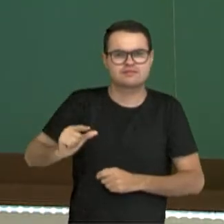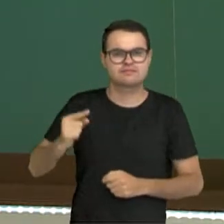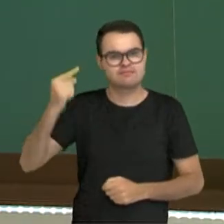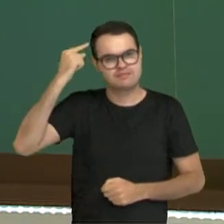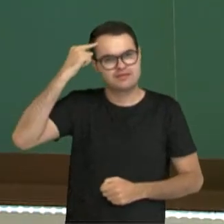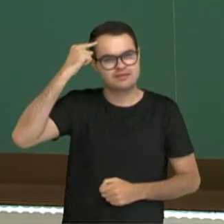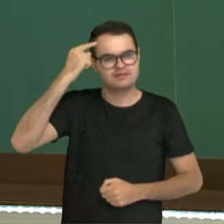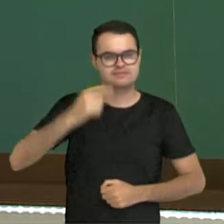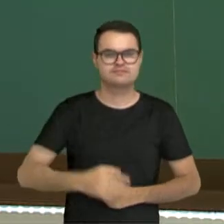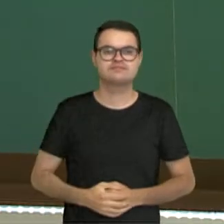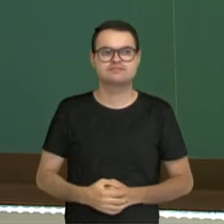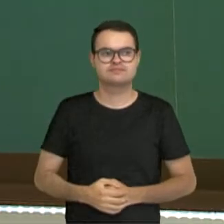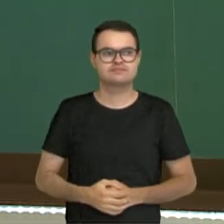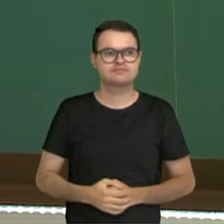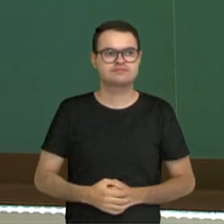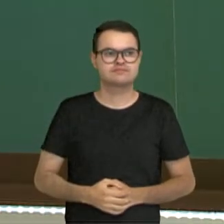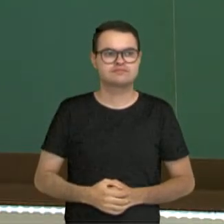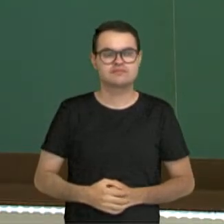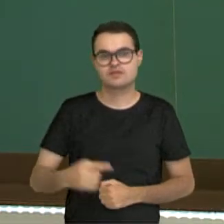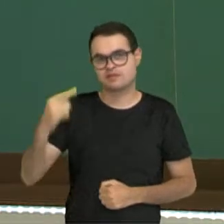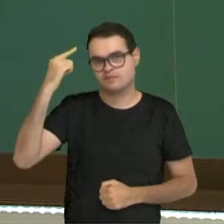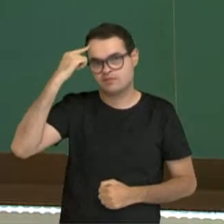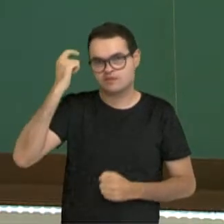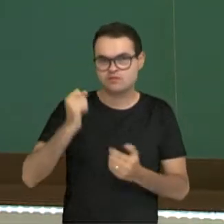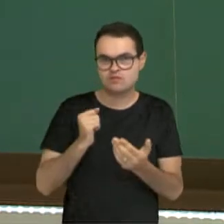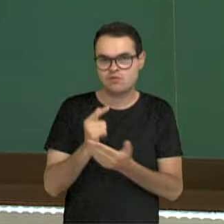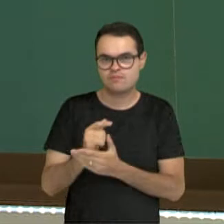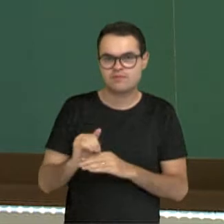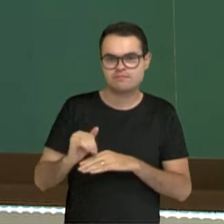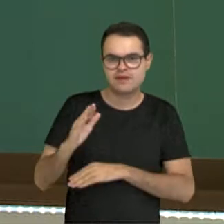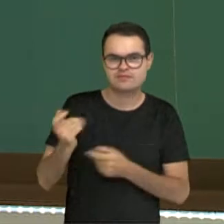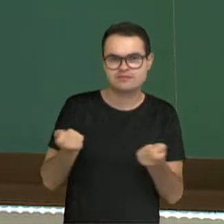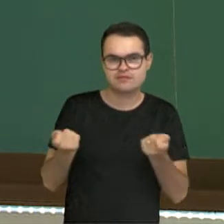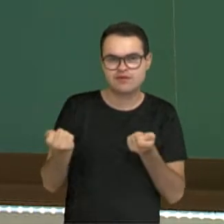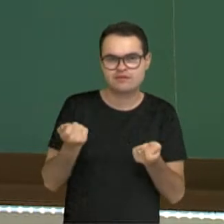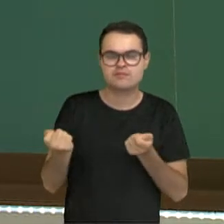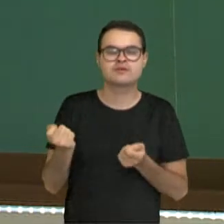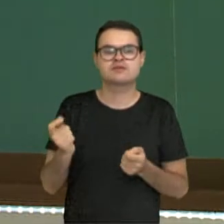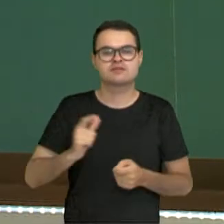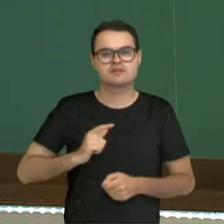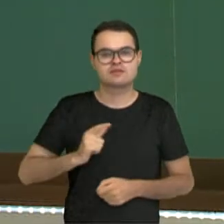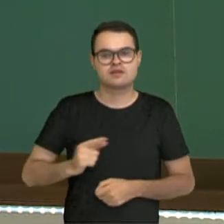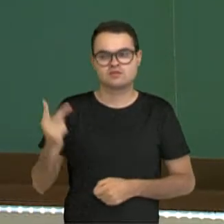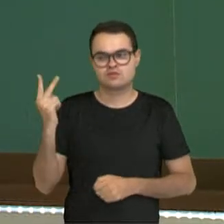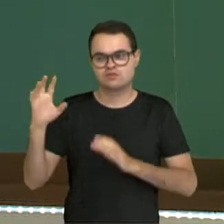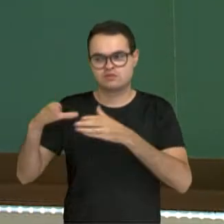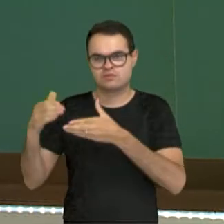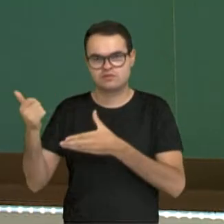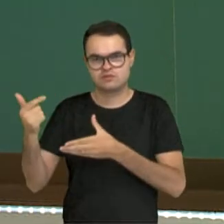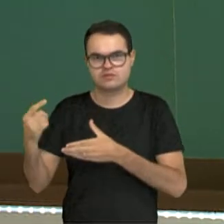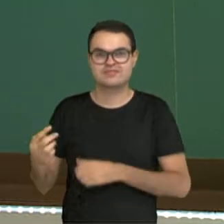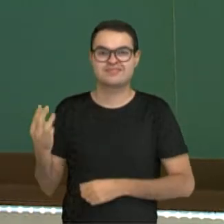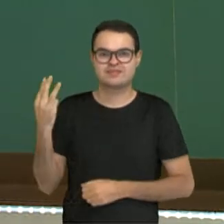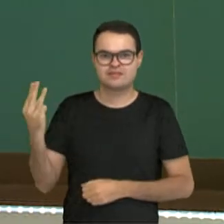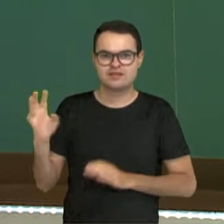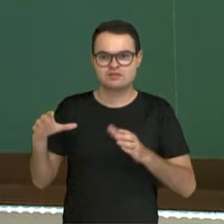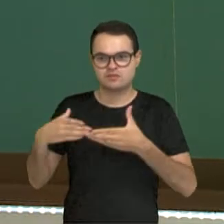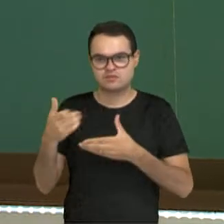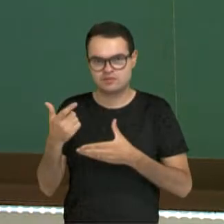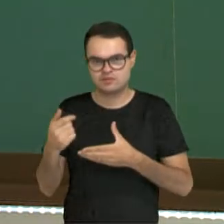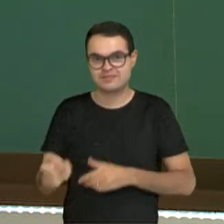pensar aqui. Quando eu penso em compra mais econômica, tá vendo que aqui eu tenho 2 dúzias, 3 dúzias e 5